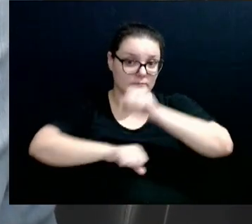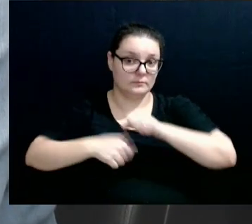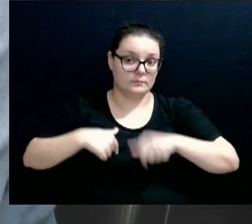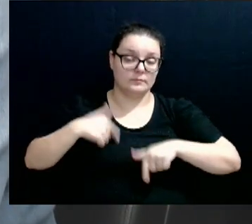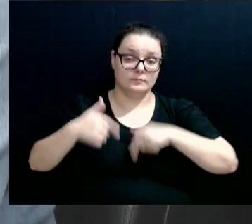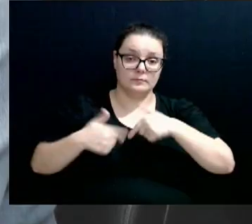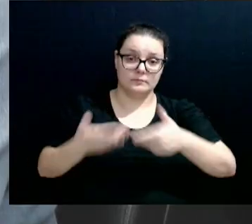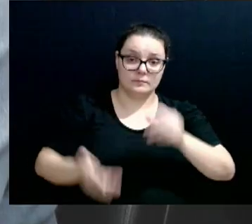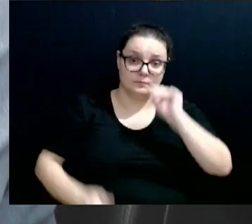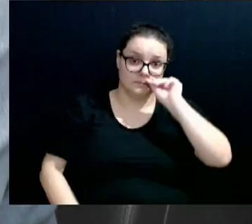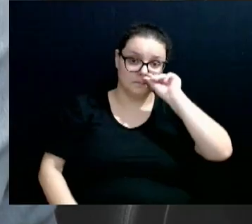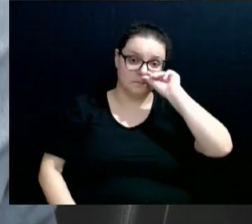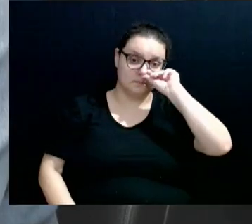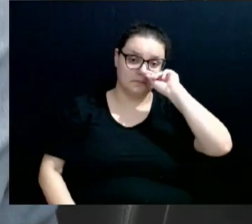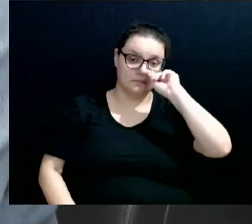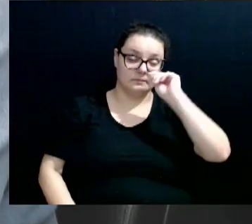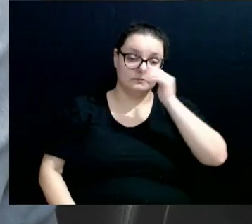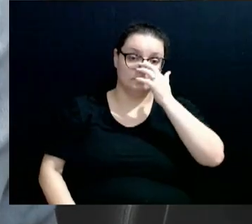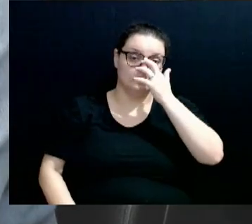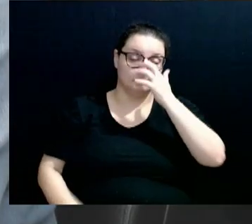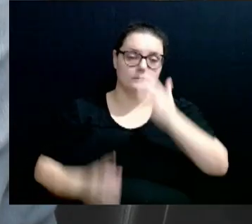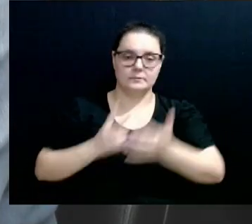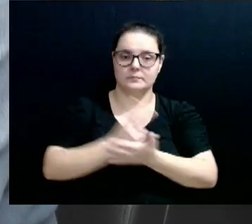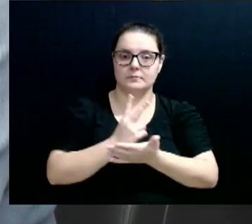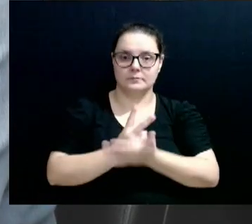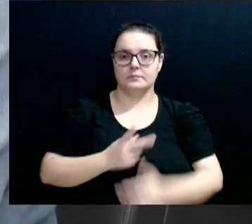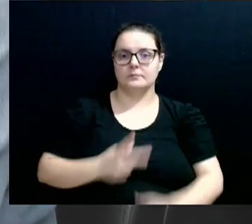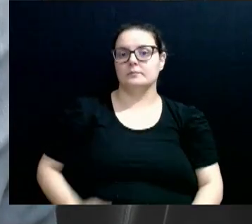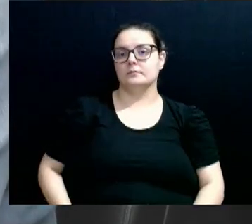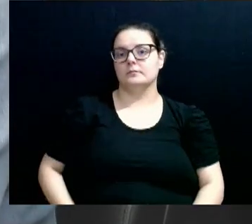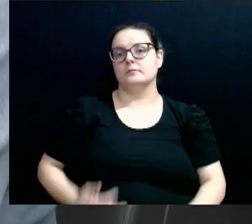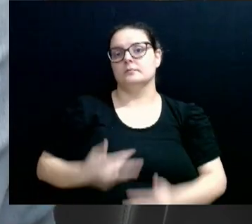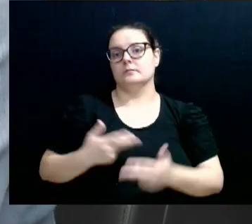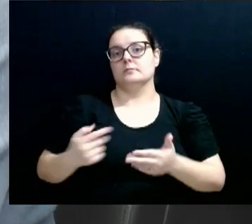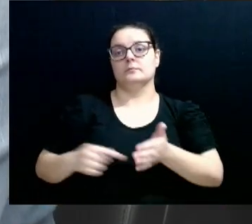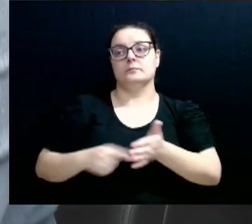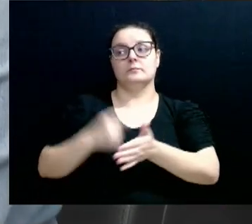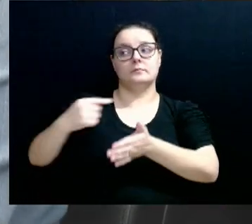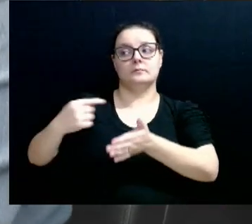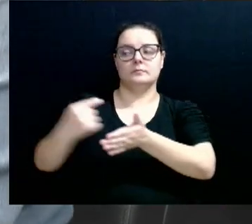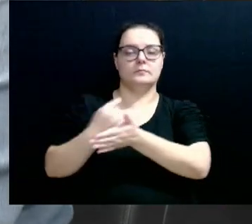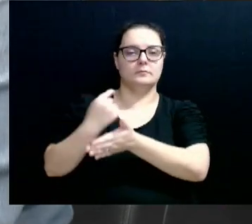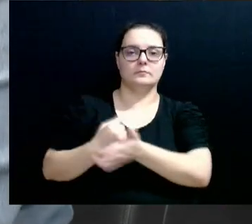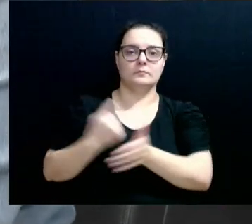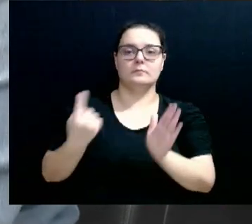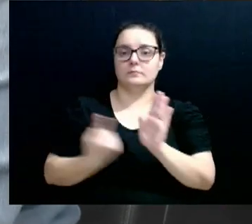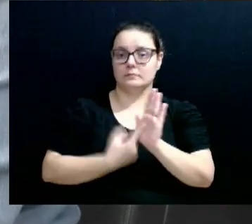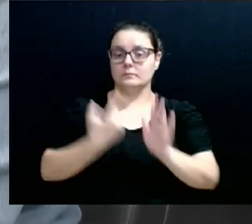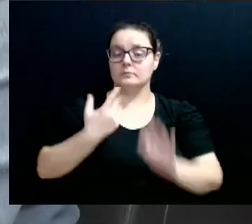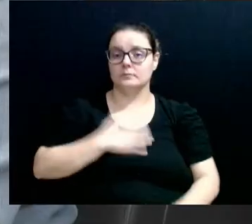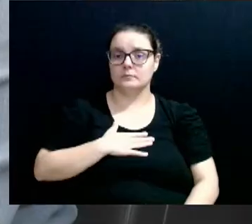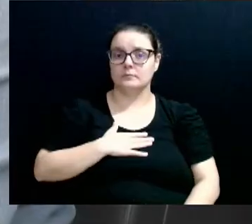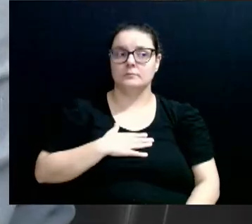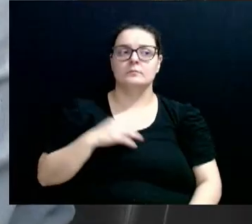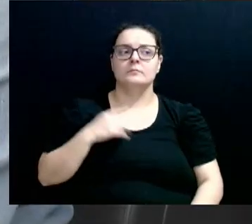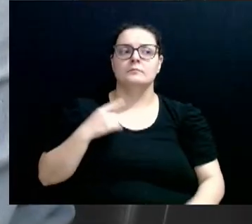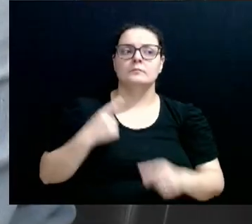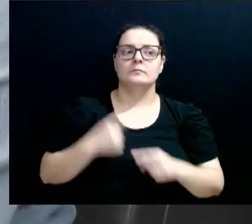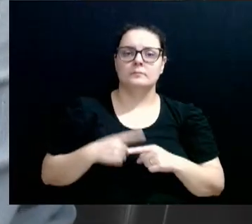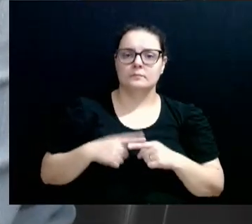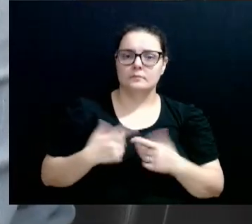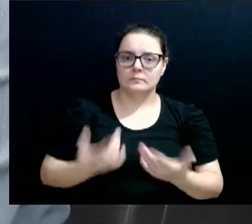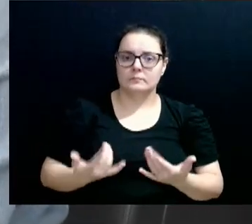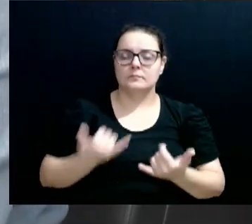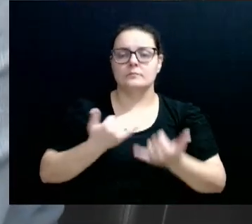coisa que, como eu te disse lá nas primeiras questões, né, é uma coisa que me marcava muito, né? Por que parte da população